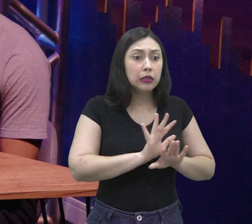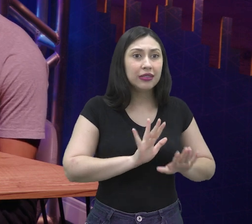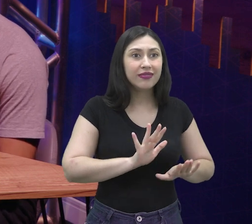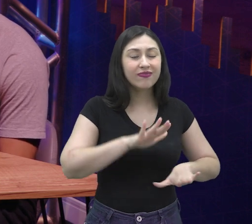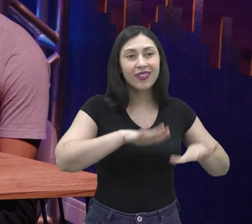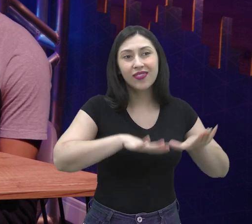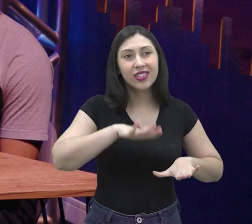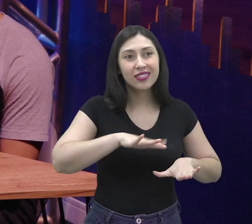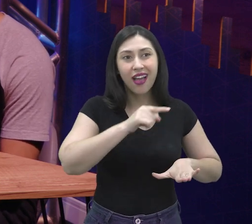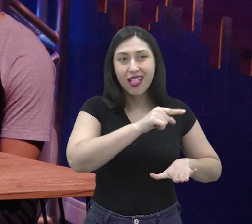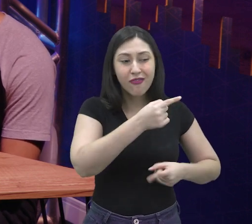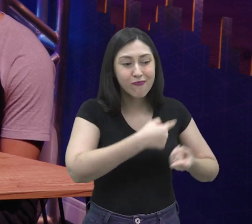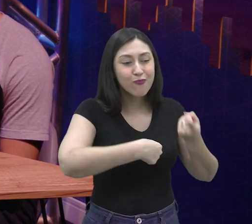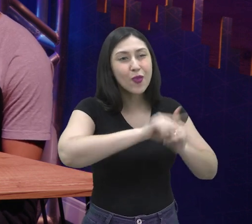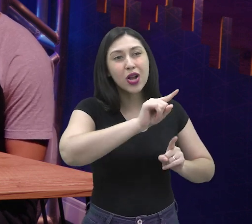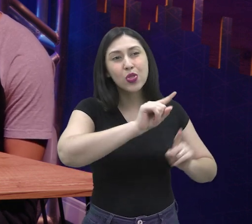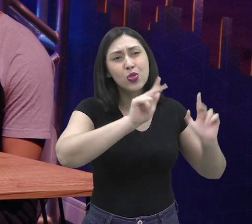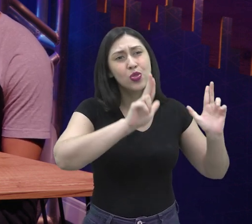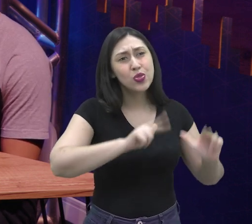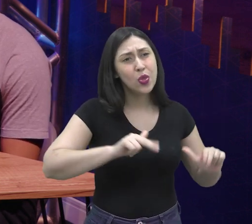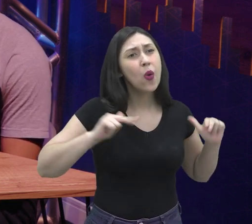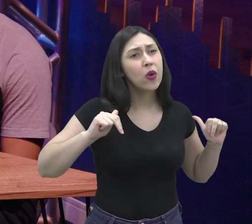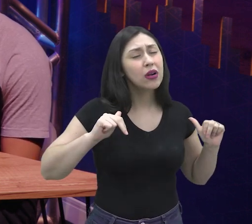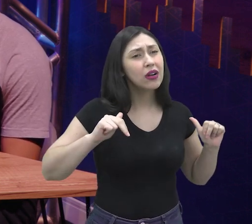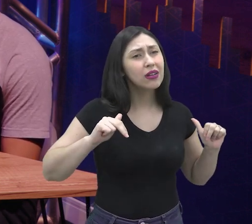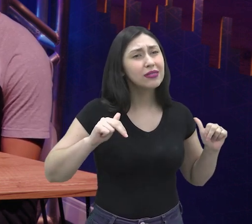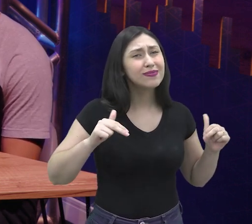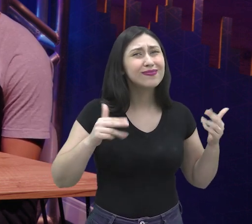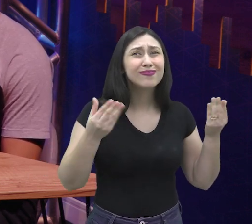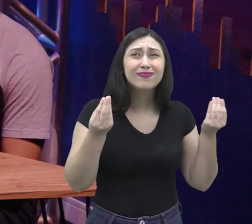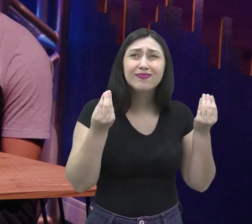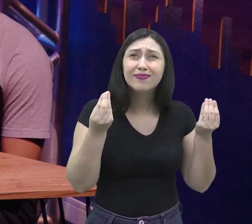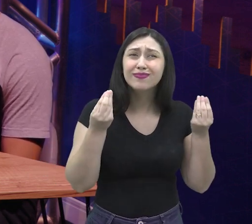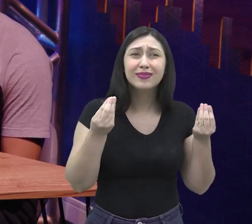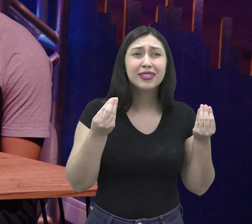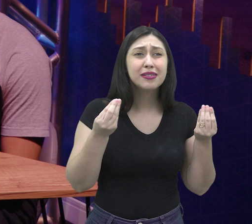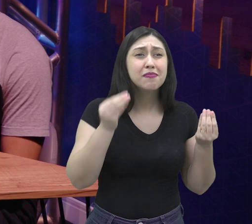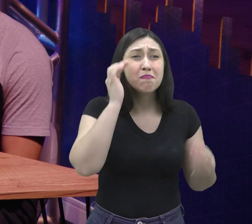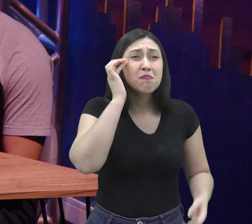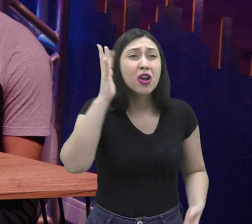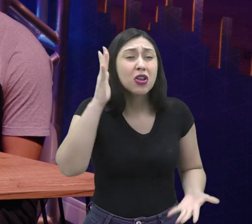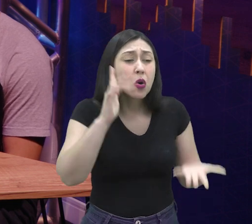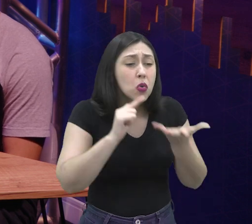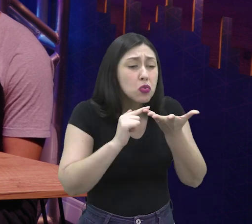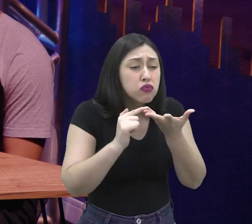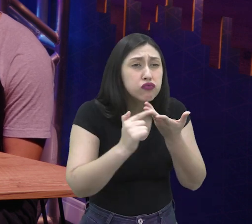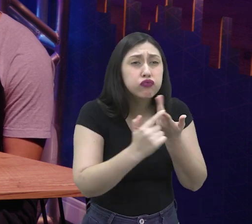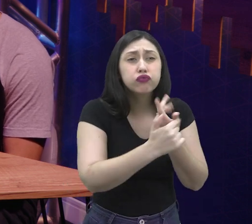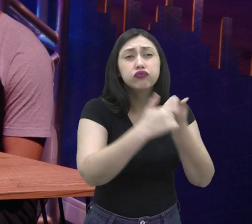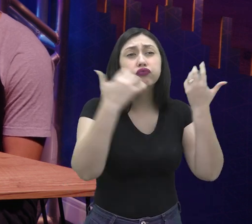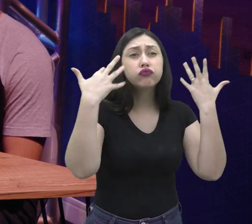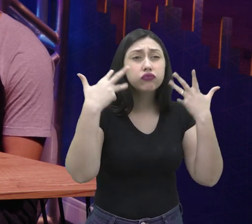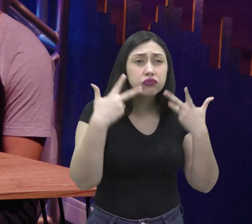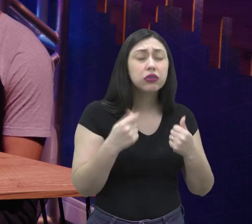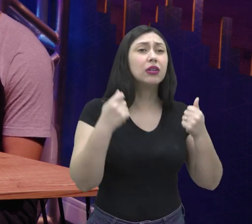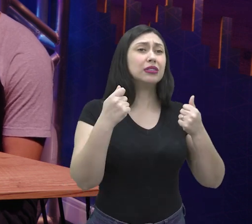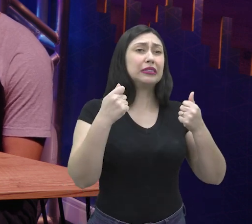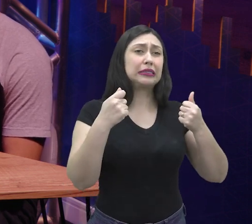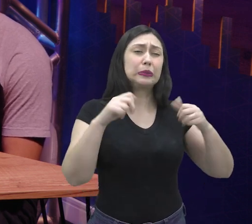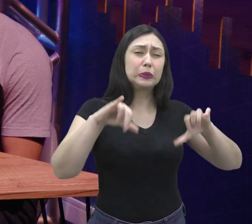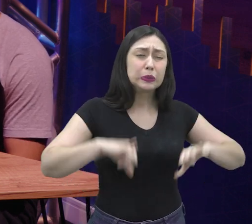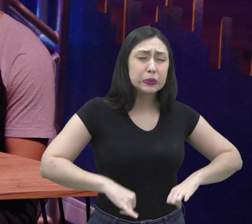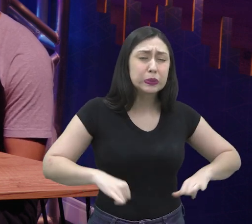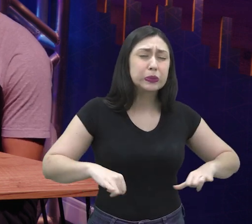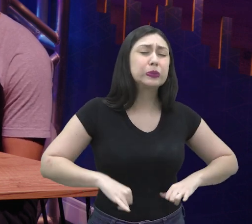morrer, talvez ele não se recupere. Então, eu fico pensando, assim, na inúmera quantidade de animais que, assim, são as